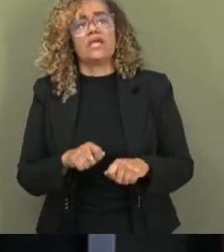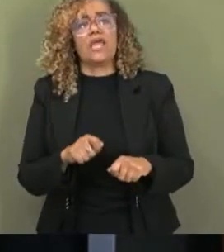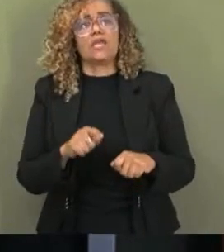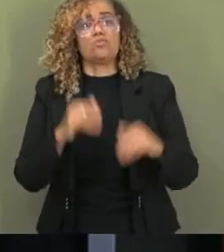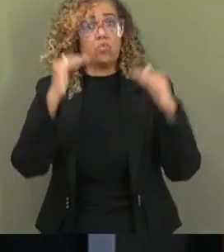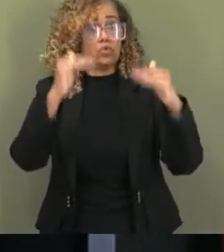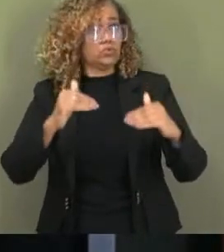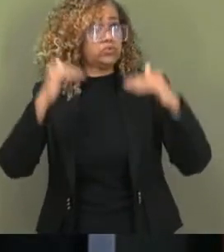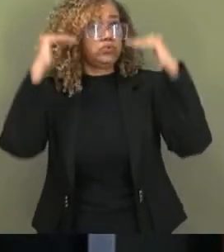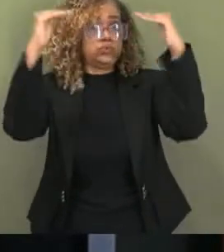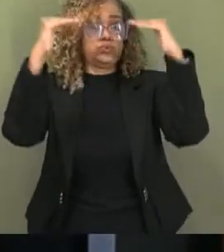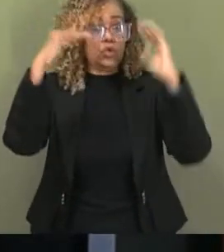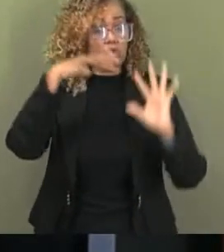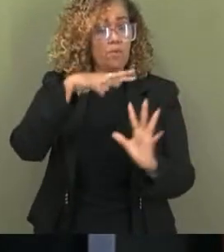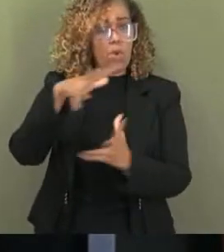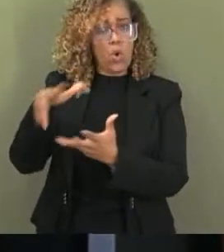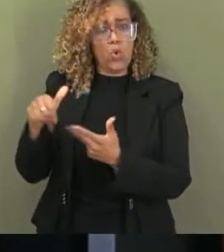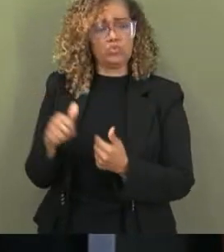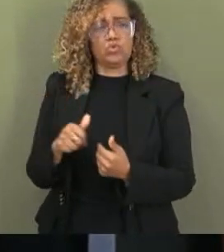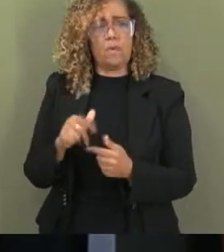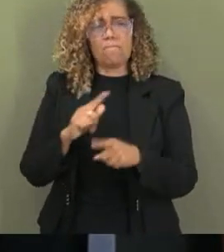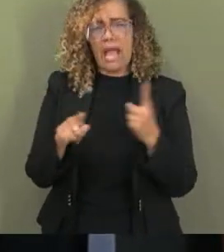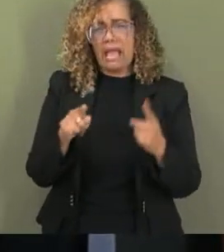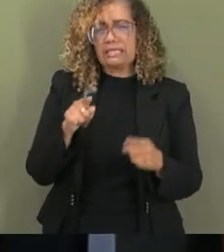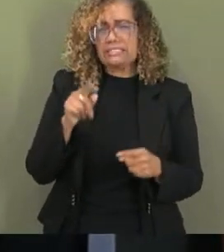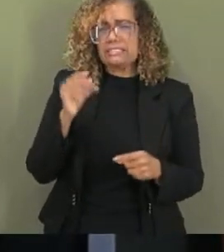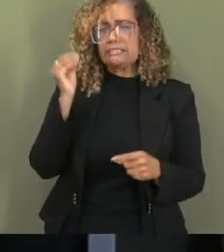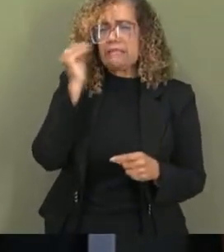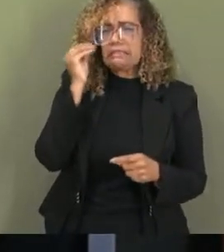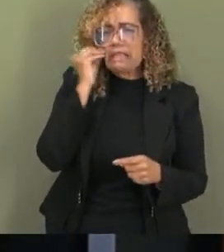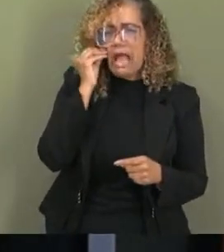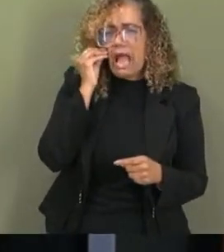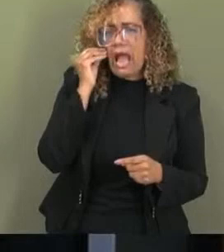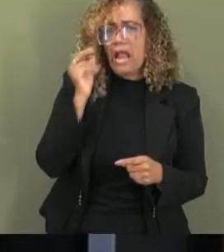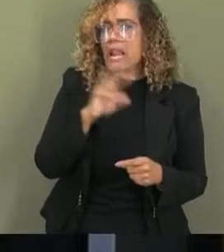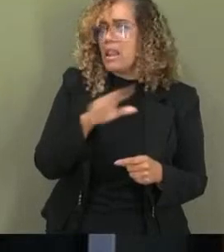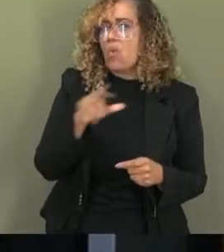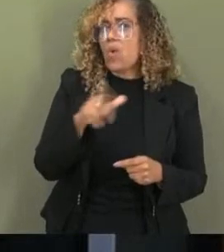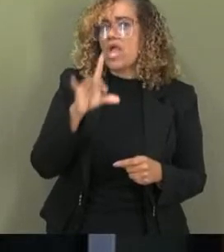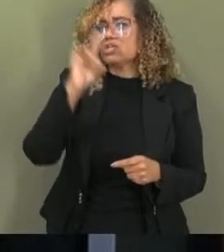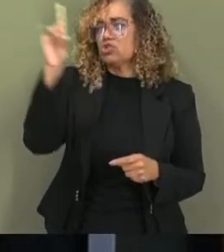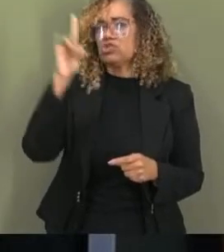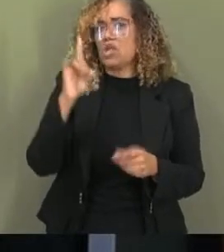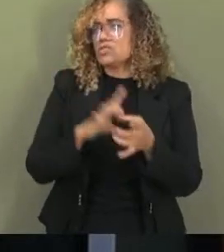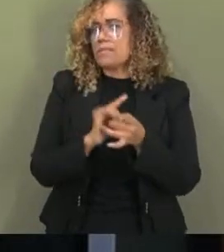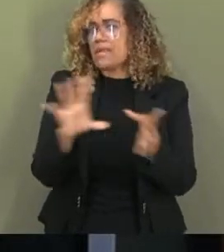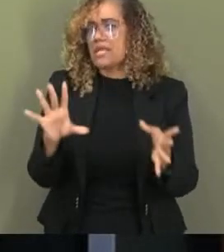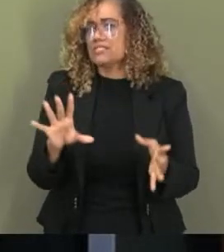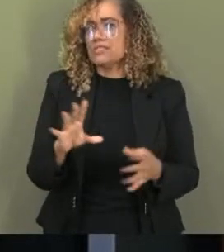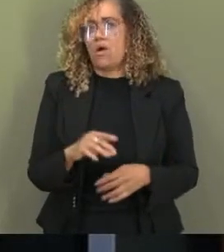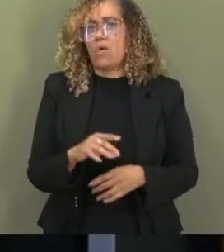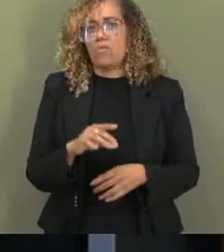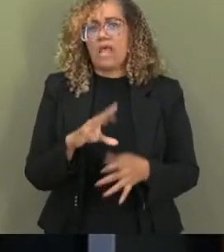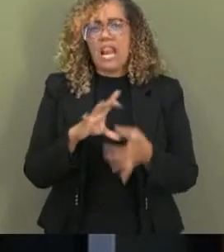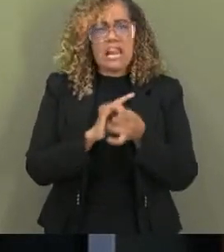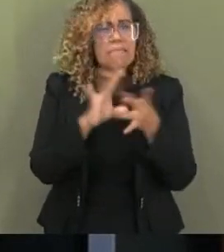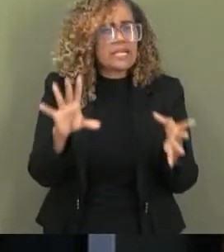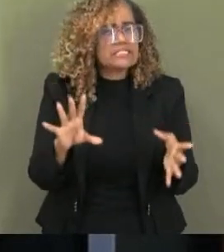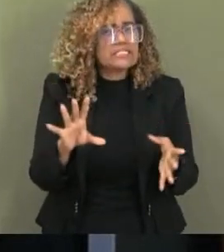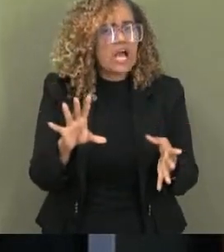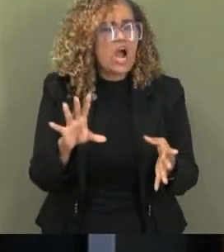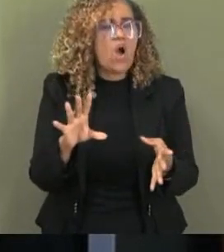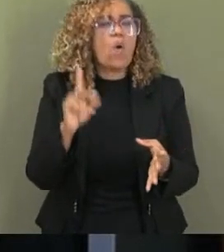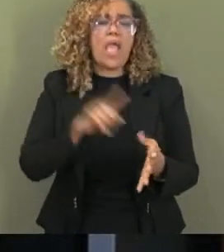do mundo, mas que essa tentativa, que não é de Deus, essa tentativa é